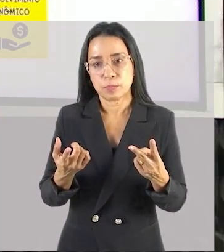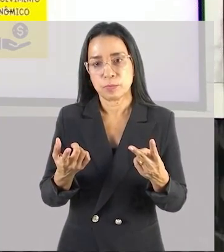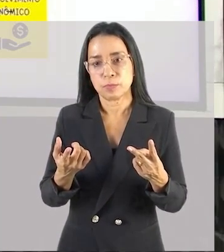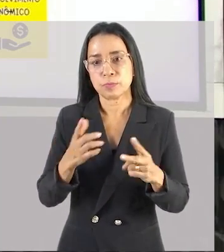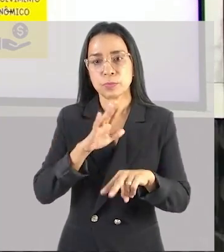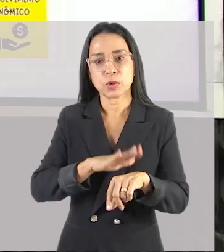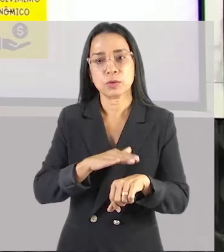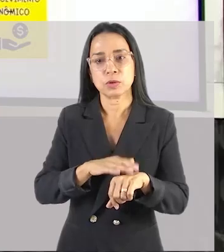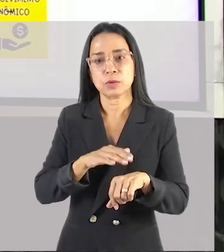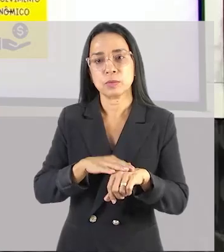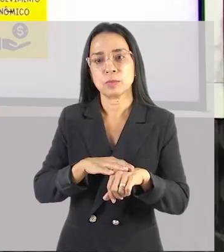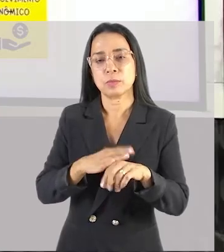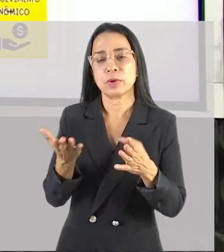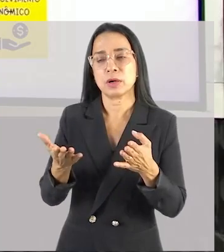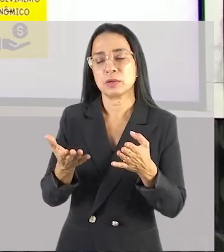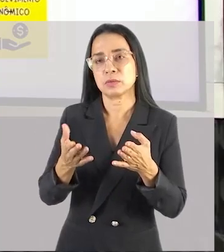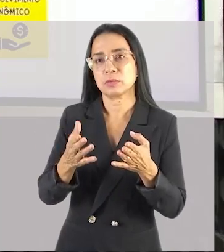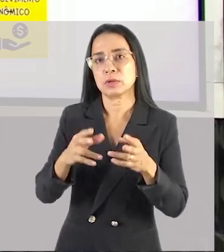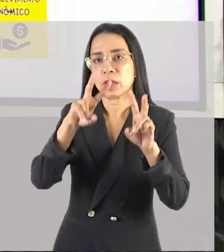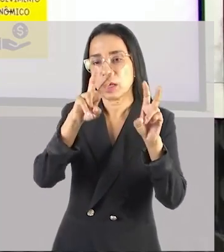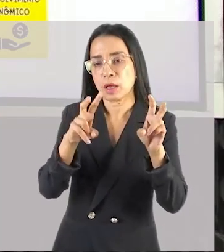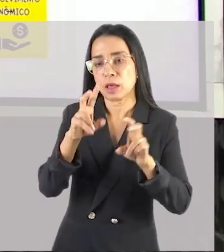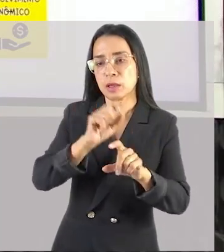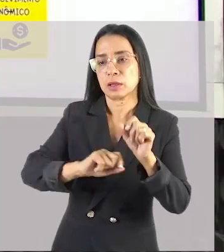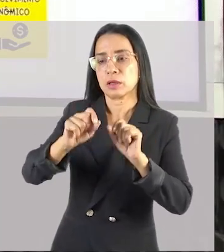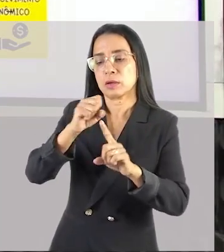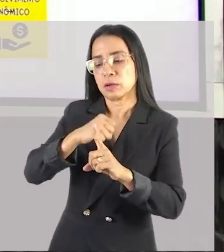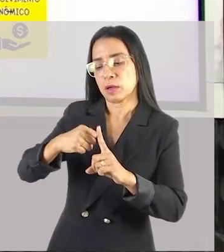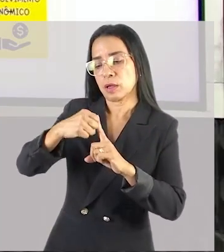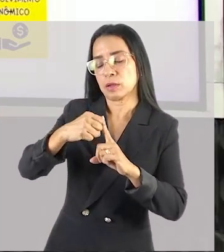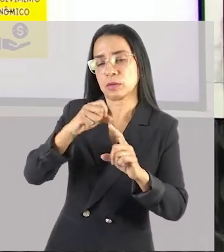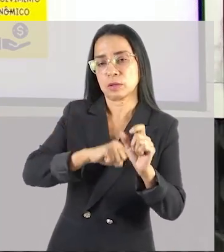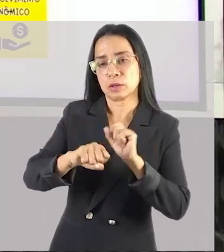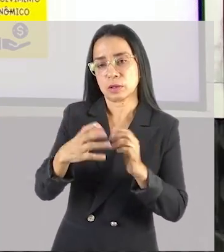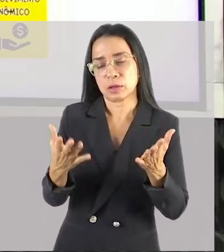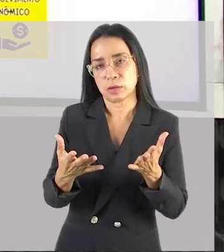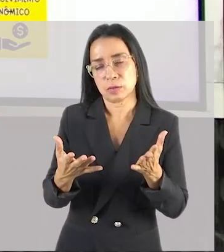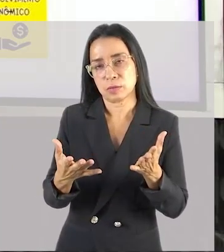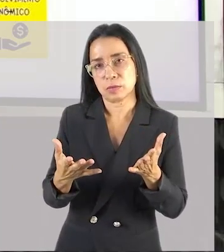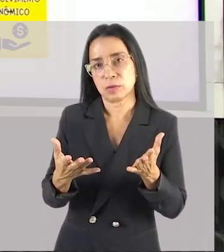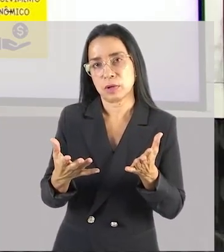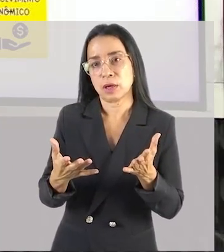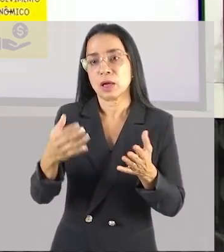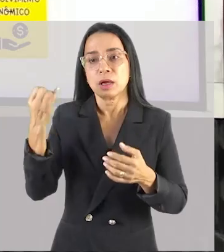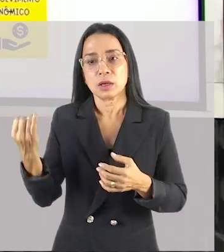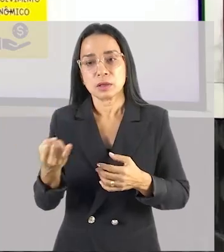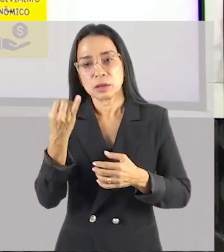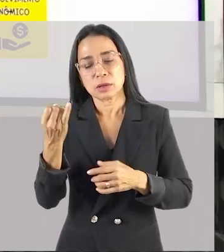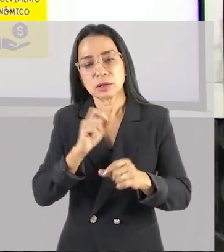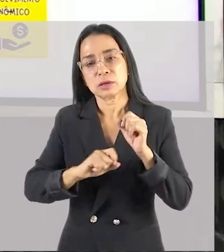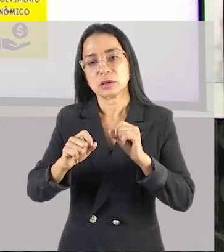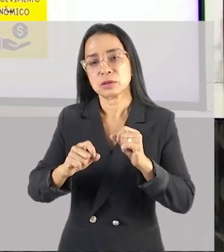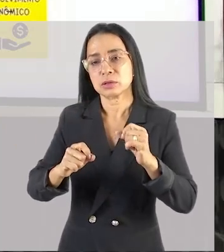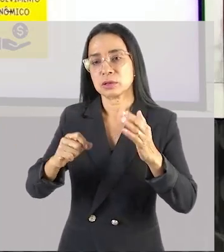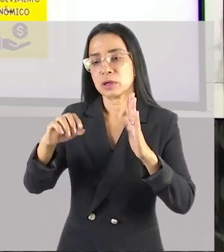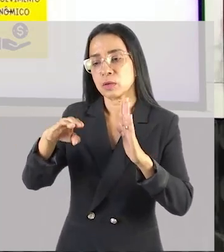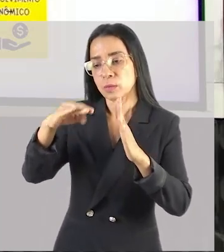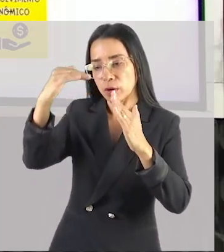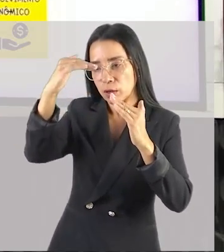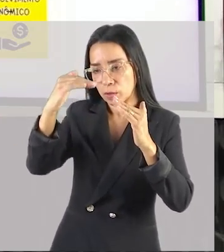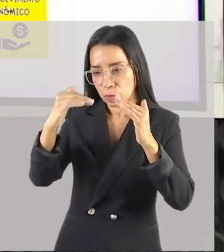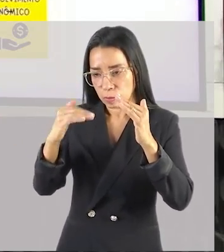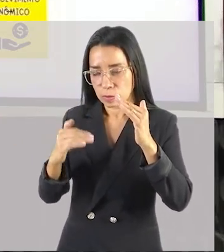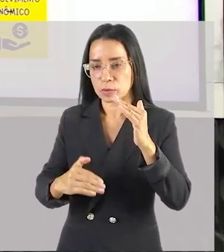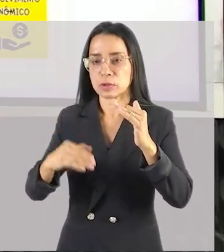é o chamado eixo social. Esse eixo social é interessantíssimo porque ele tem uma subdivisão super interessante. O